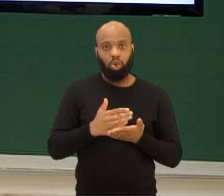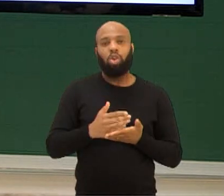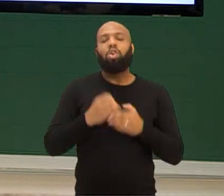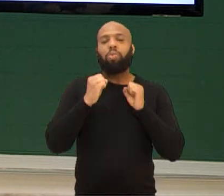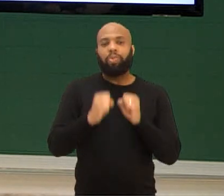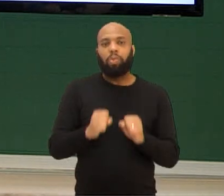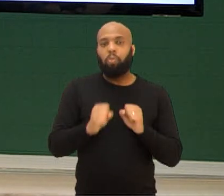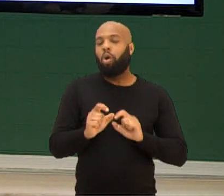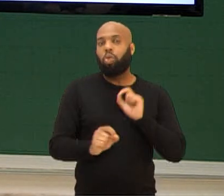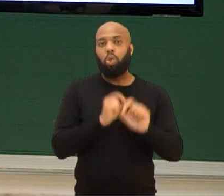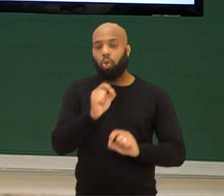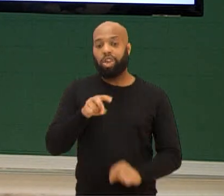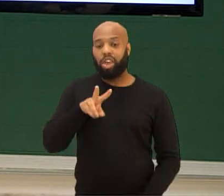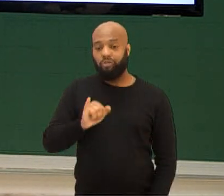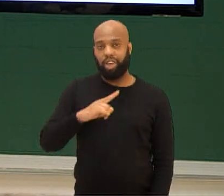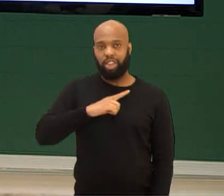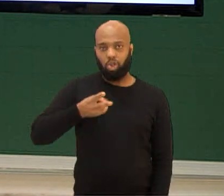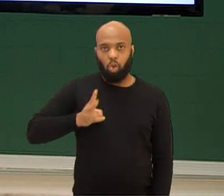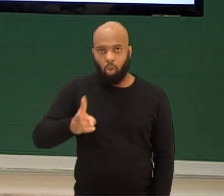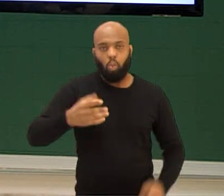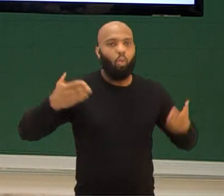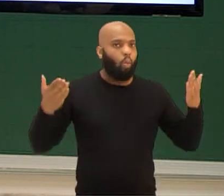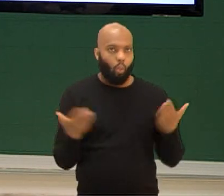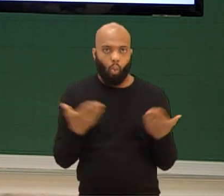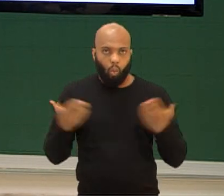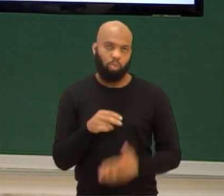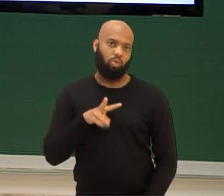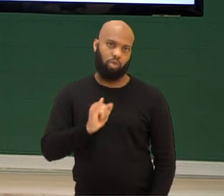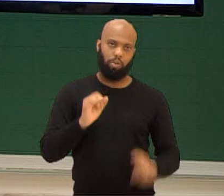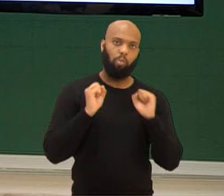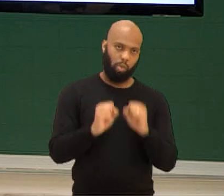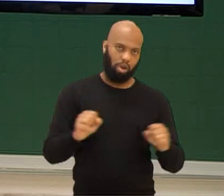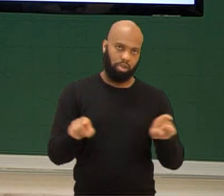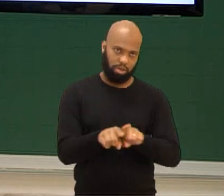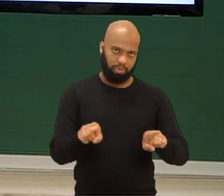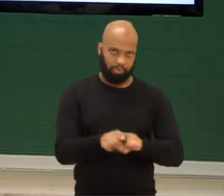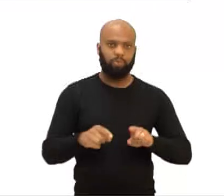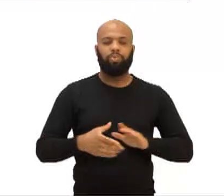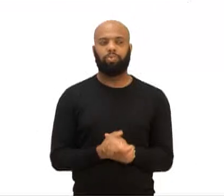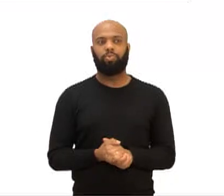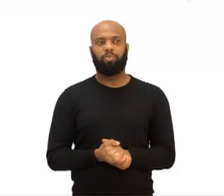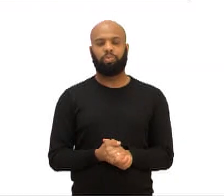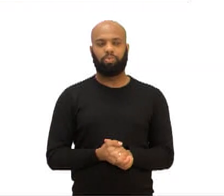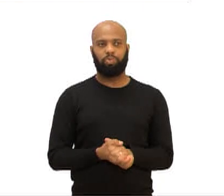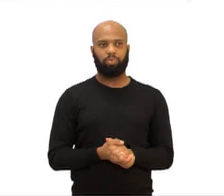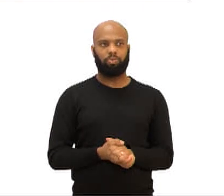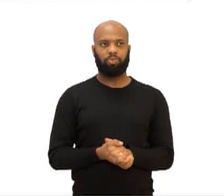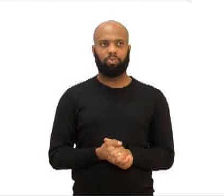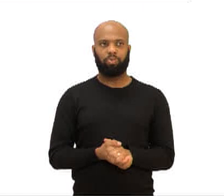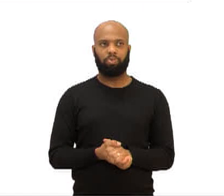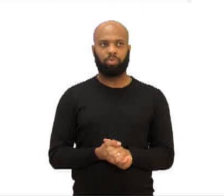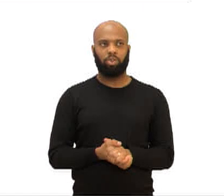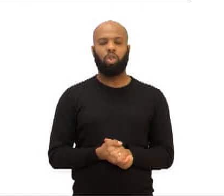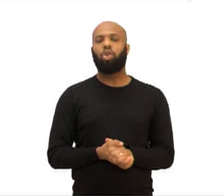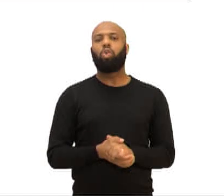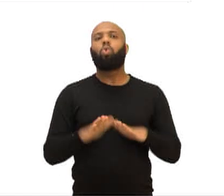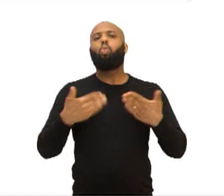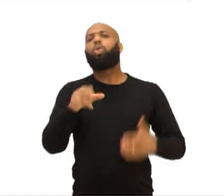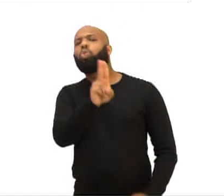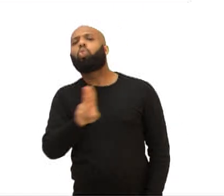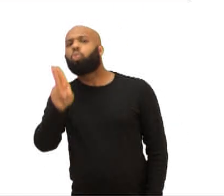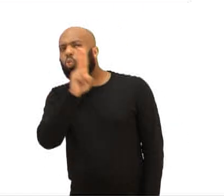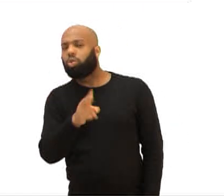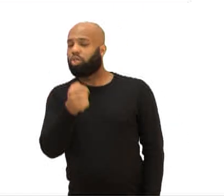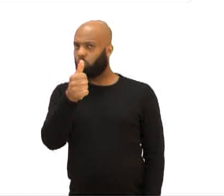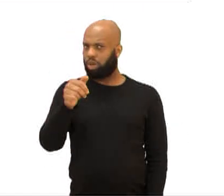podem ter continuidade no presente. Então, podem ter continuidade no presente. Geralmente, nós usamos esse pretérito com